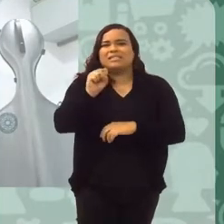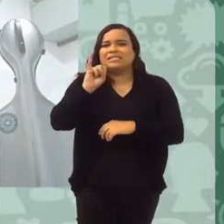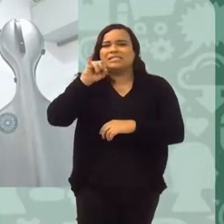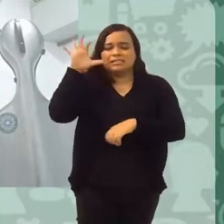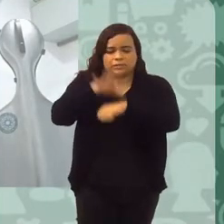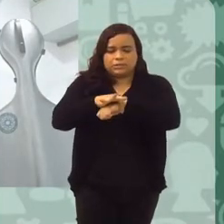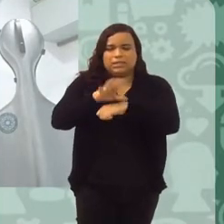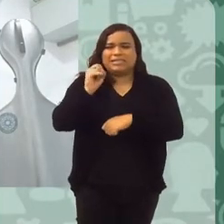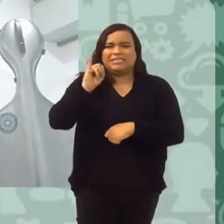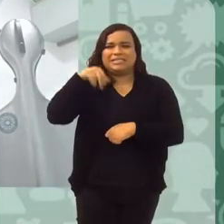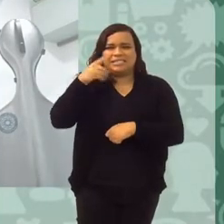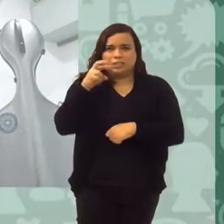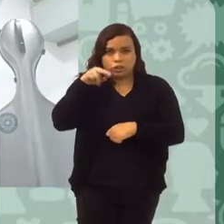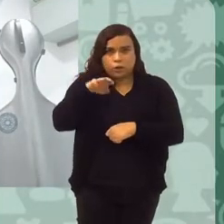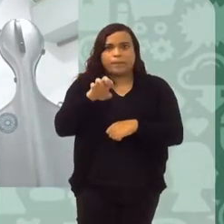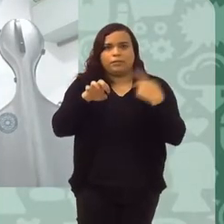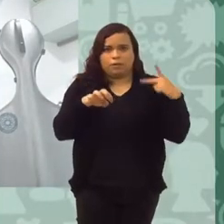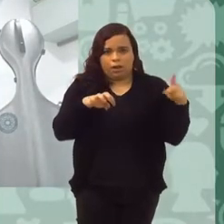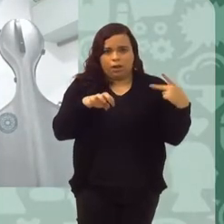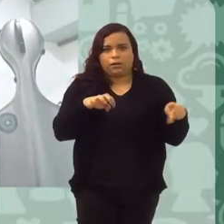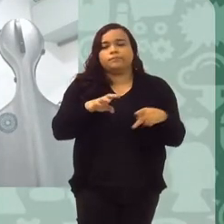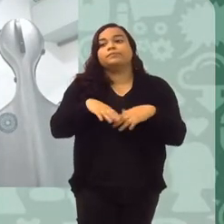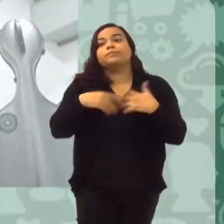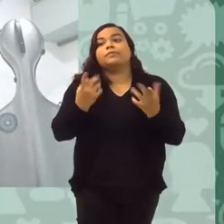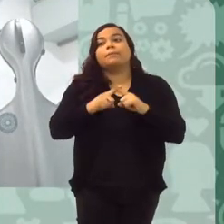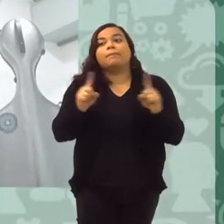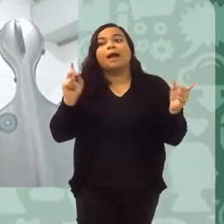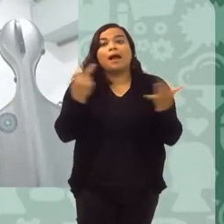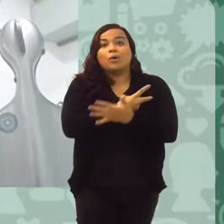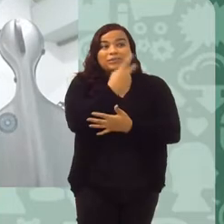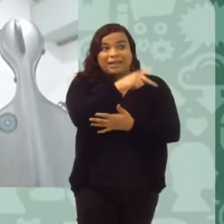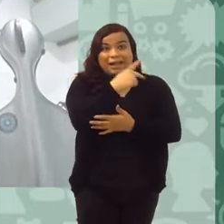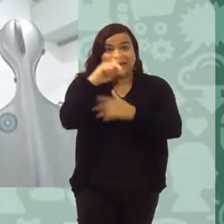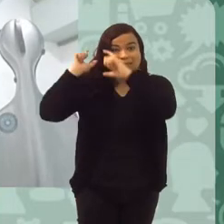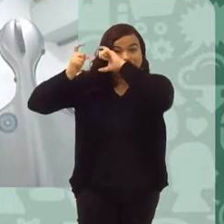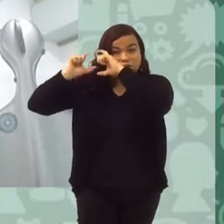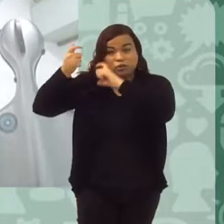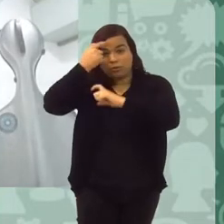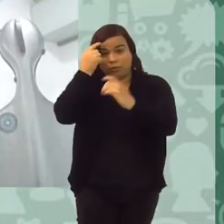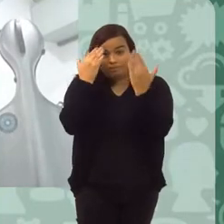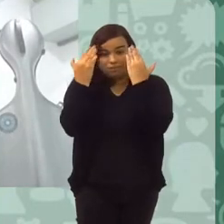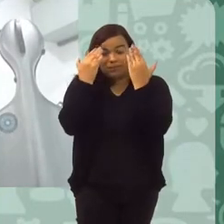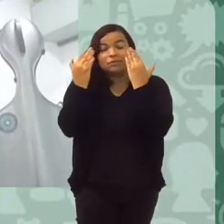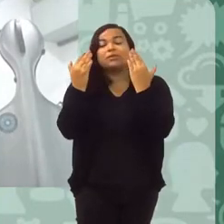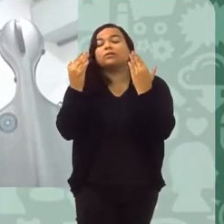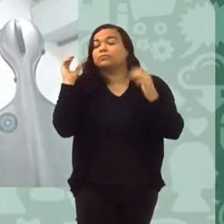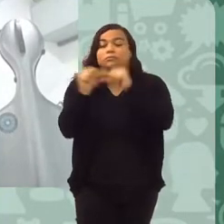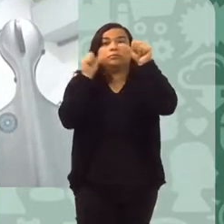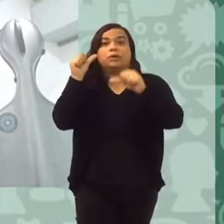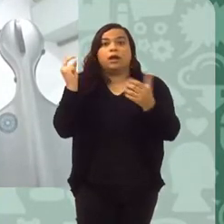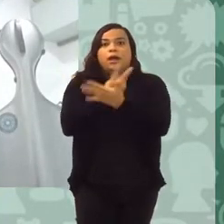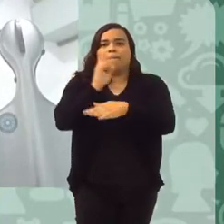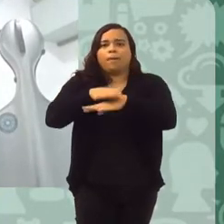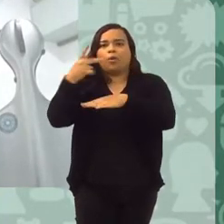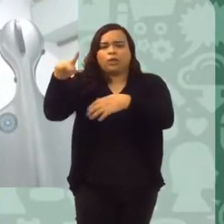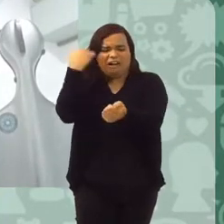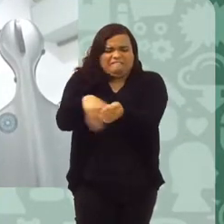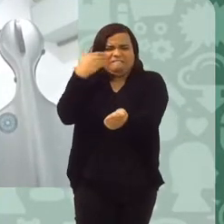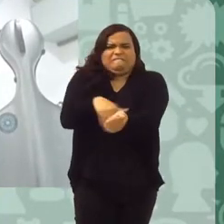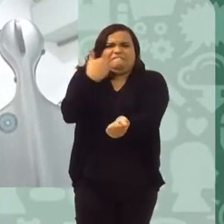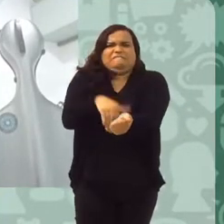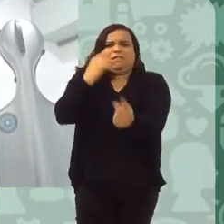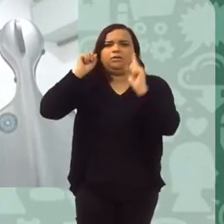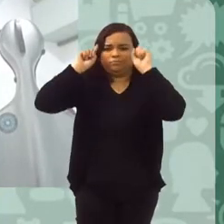ela veio para mim já com um transtorno psíquico bem alterado, ela se